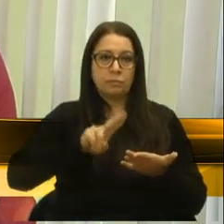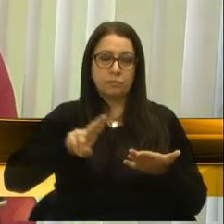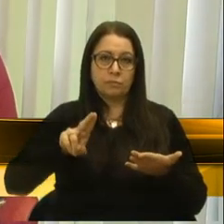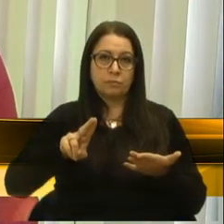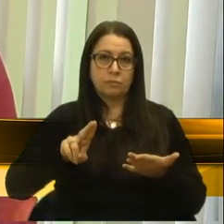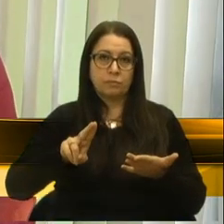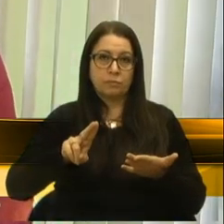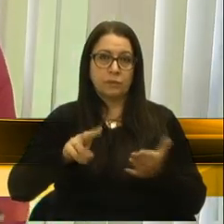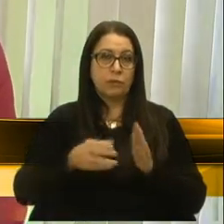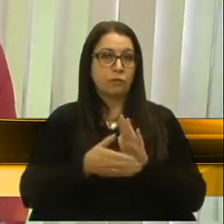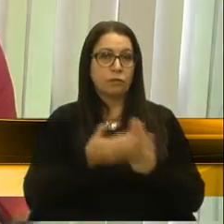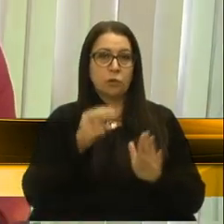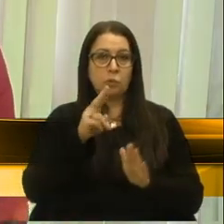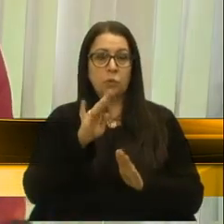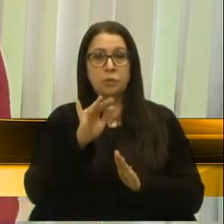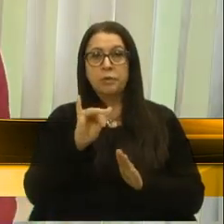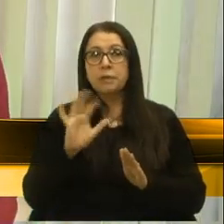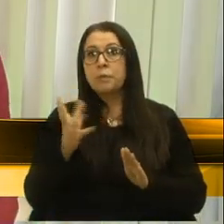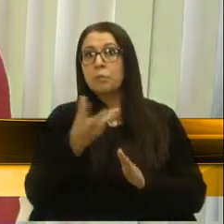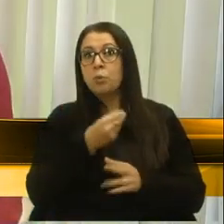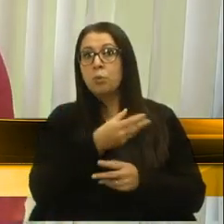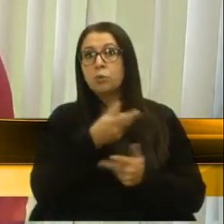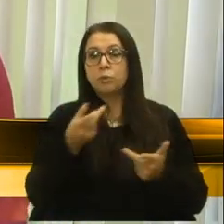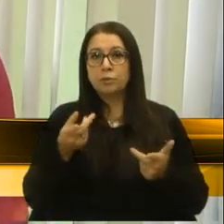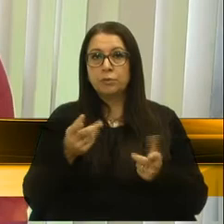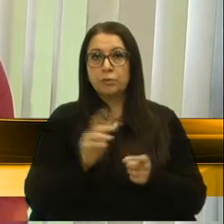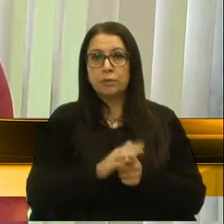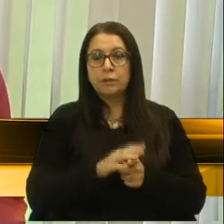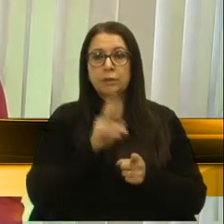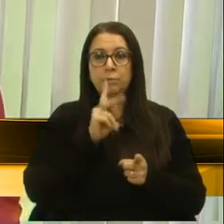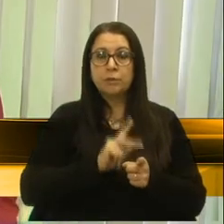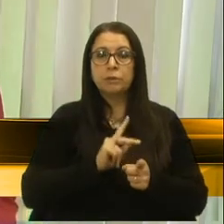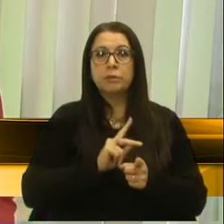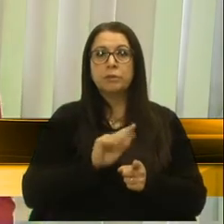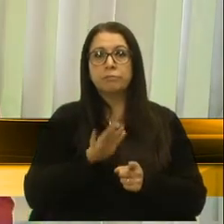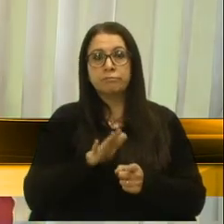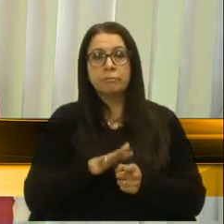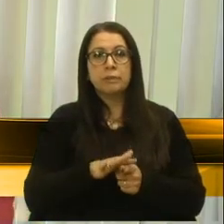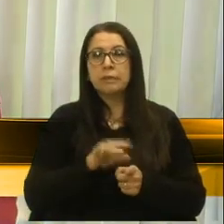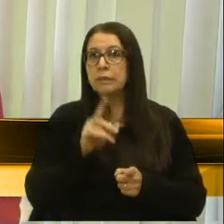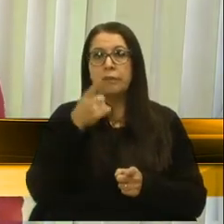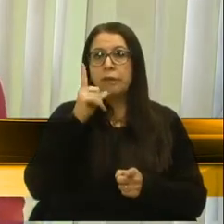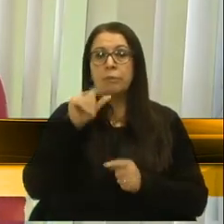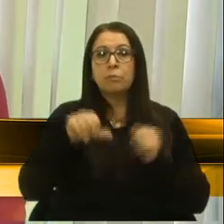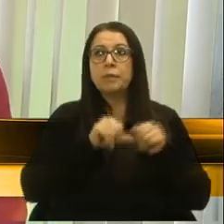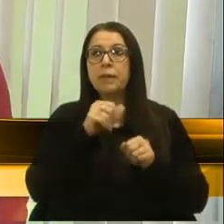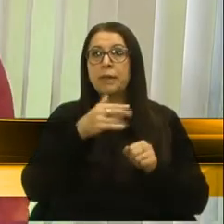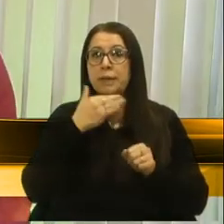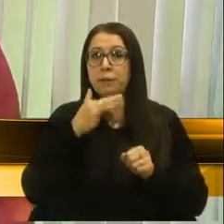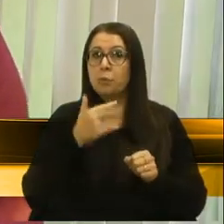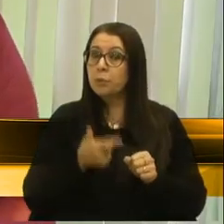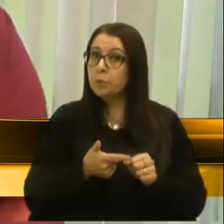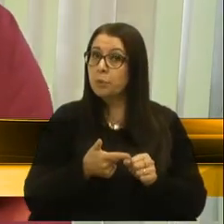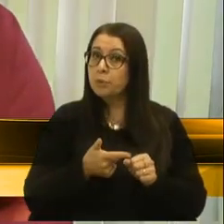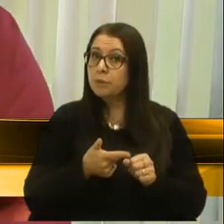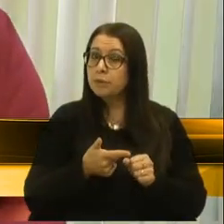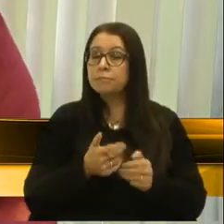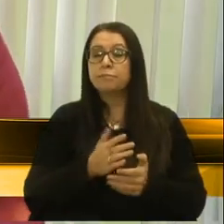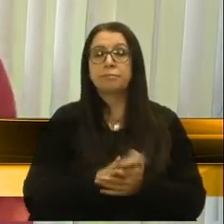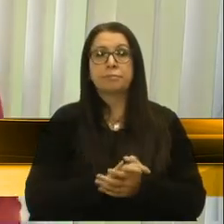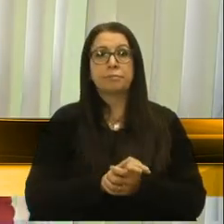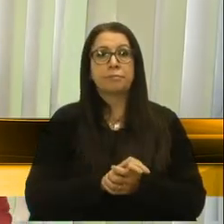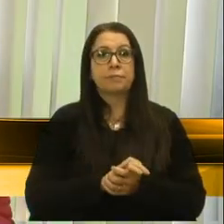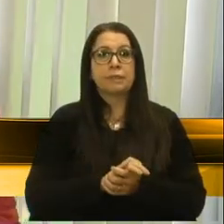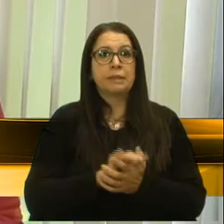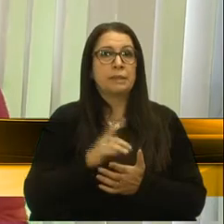os fora de UTI, a gente tem muito disponível. Então, tem pessoas que estão considerando que a gente não vai mudar a bandeira. Só que, se a gente